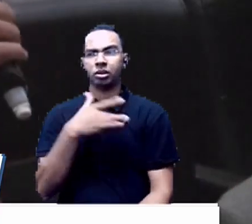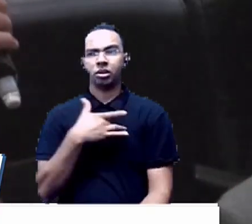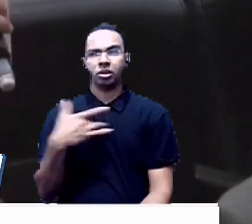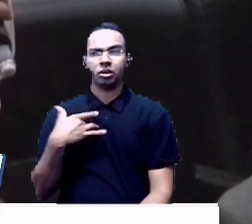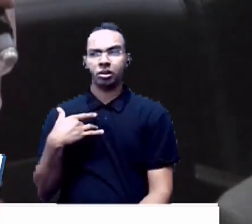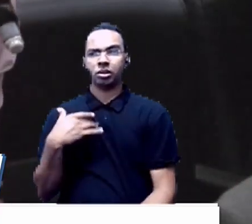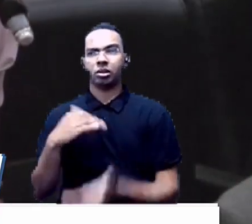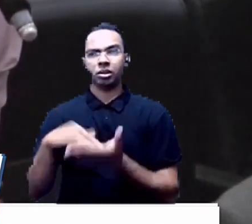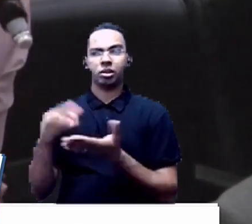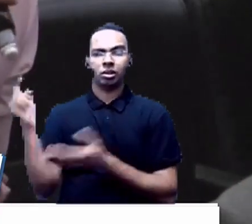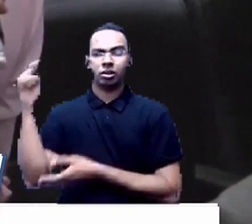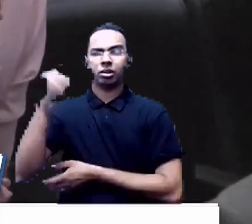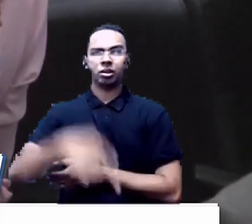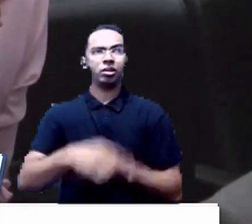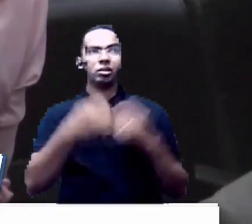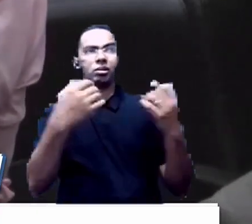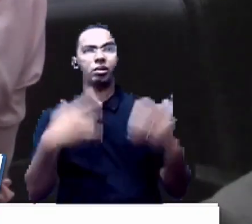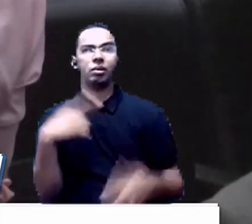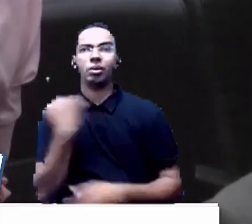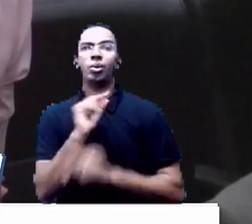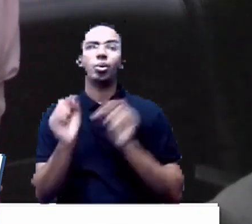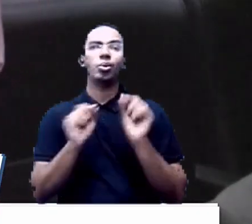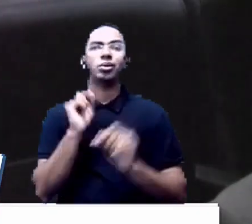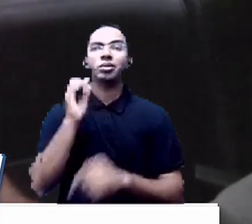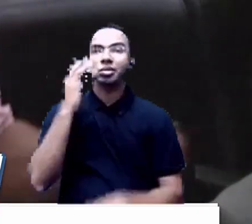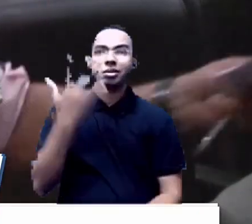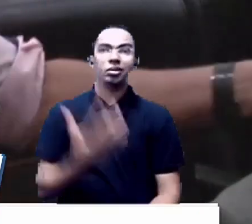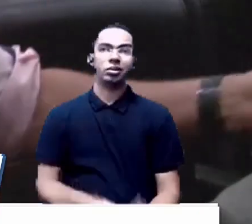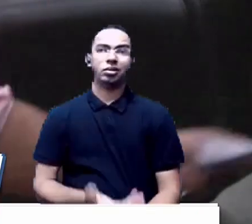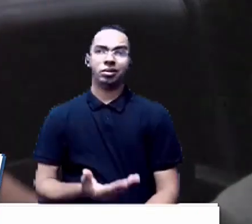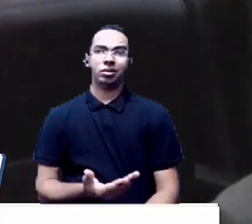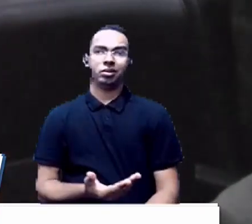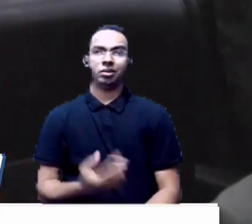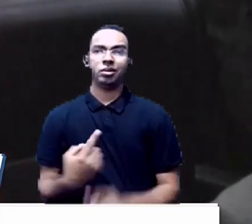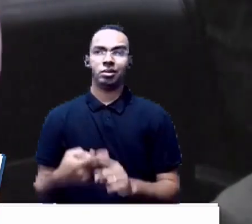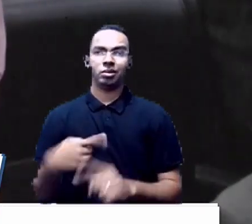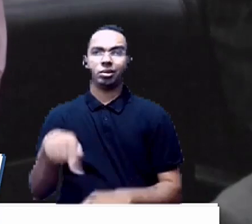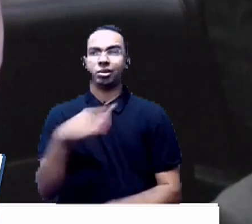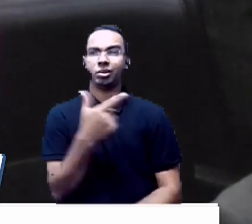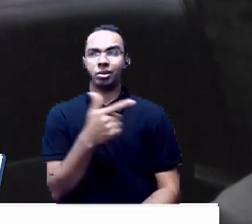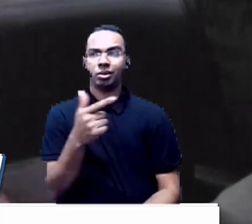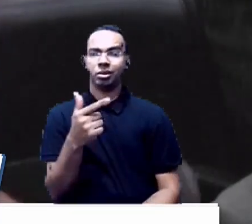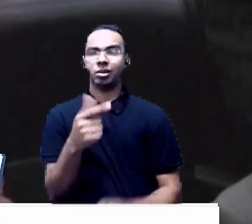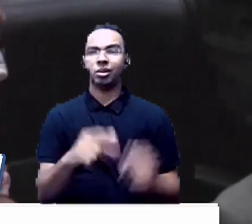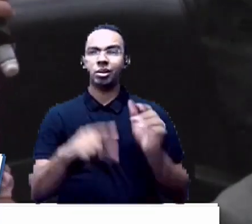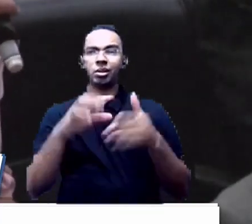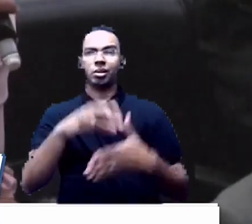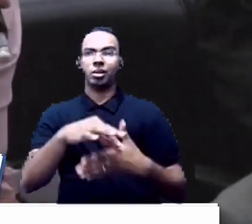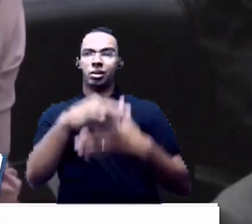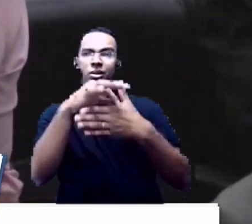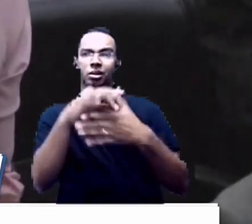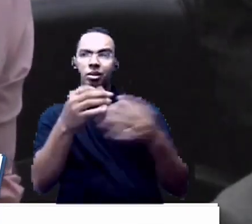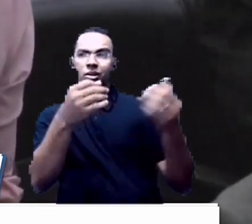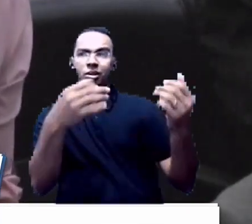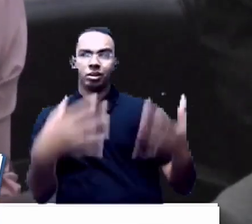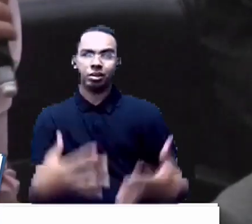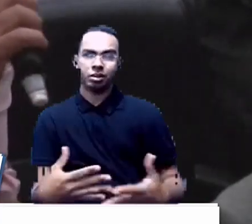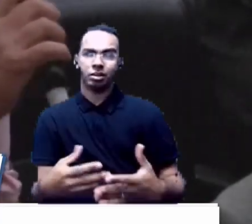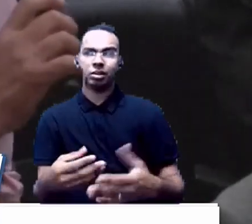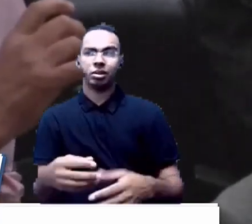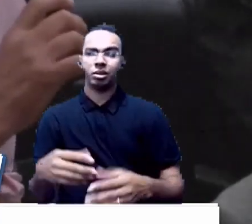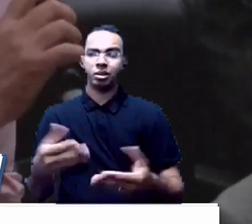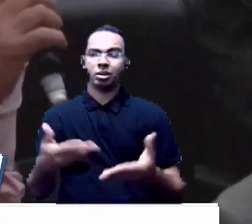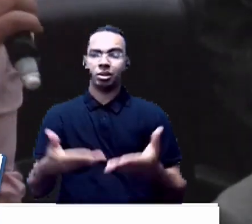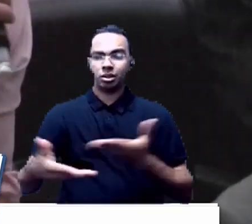estar aqui contando para nós o que está acontecendo, sabe? Porque nós não temos líder aqui para poder explicar, contar para nós os procedimentos,